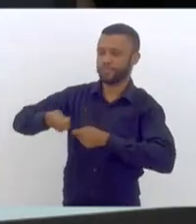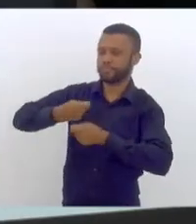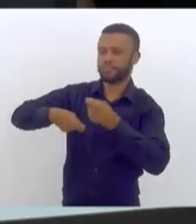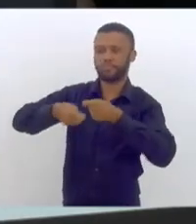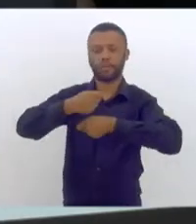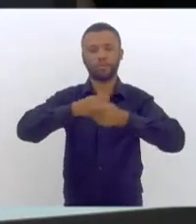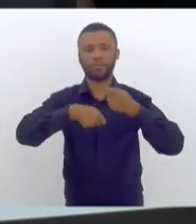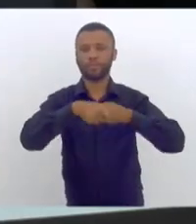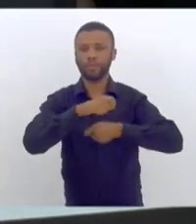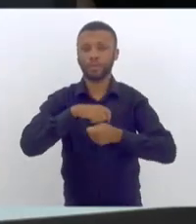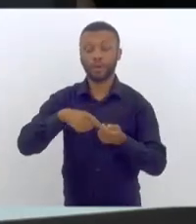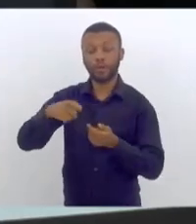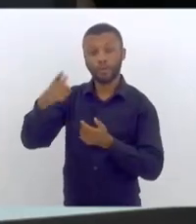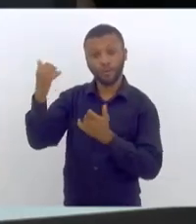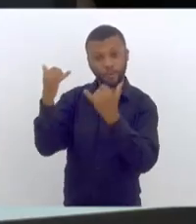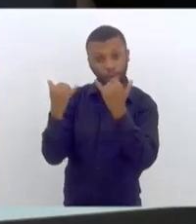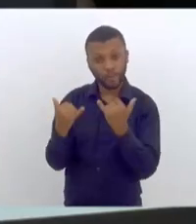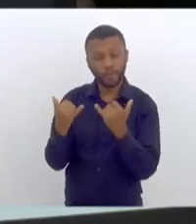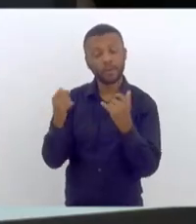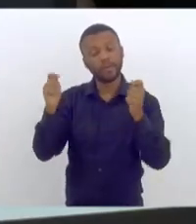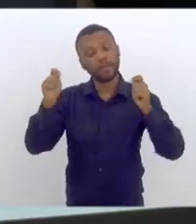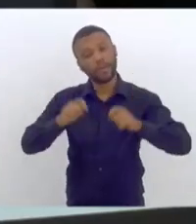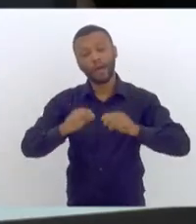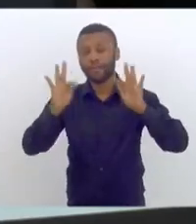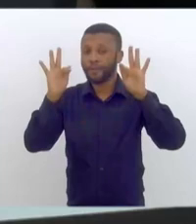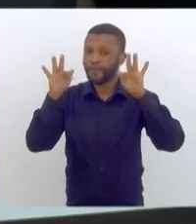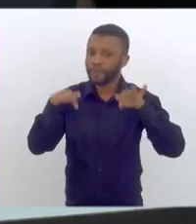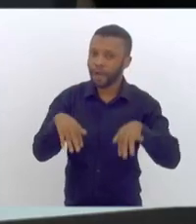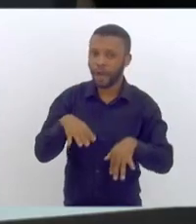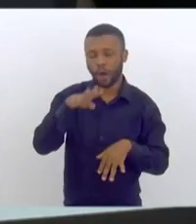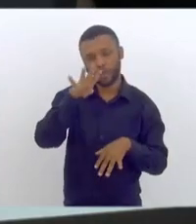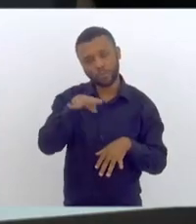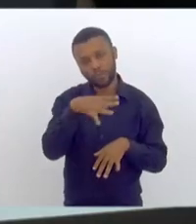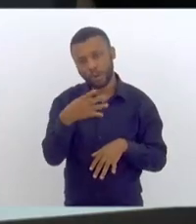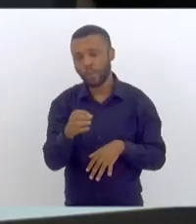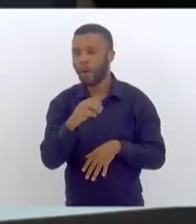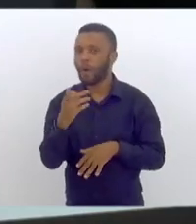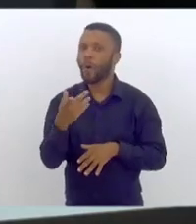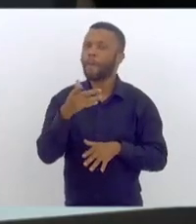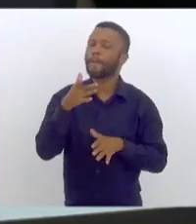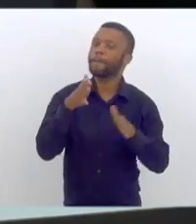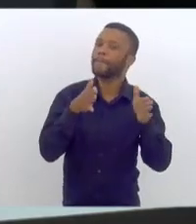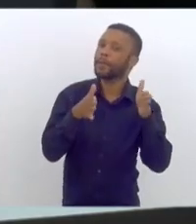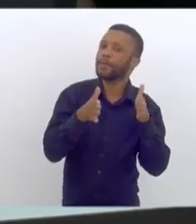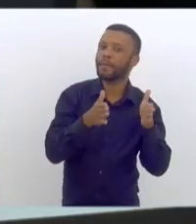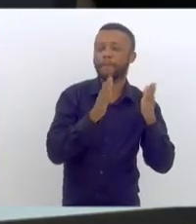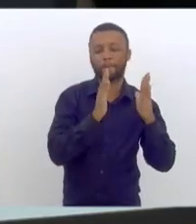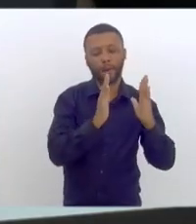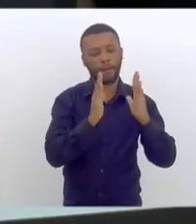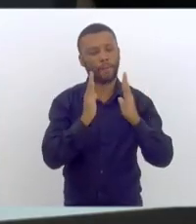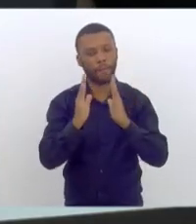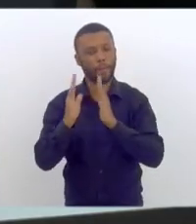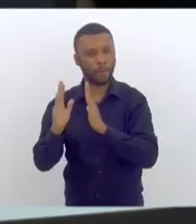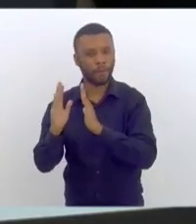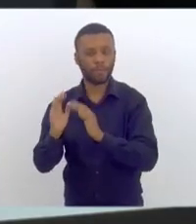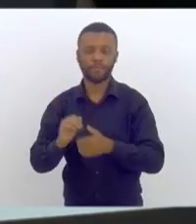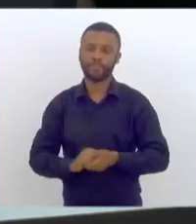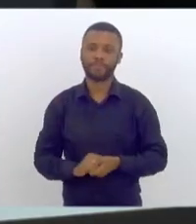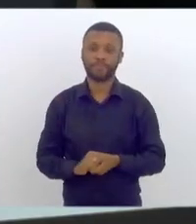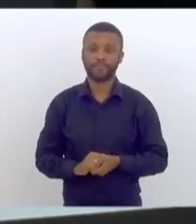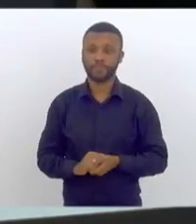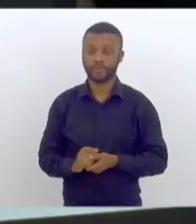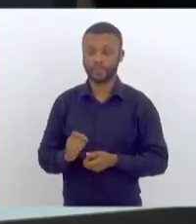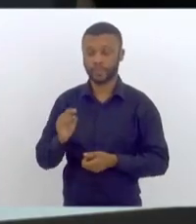com dados né ao final do programa O periódicamente pode ajudar a gente também isso que aquele